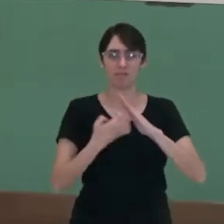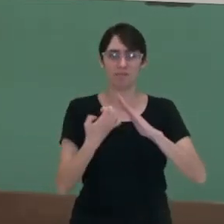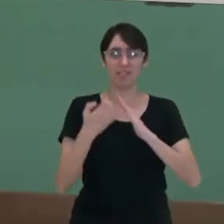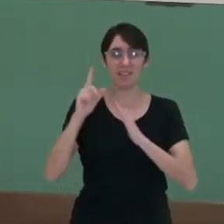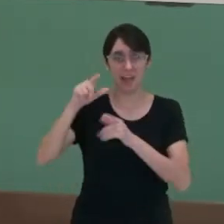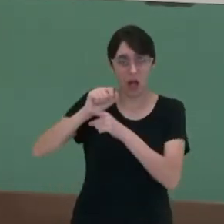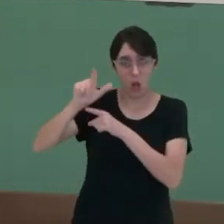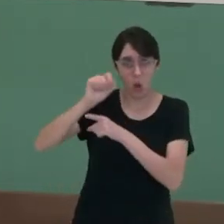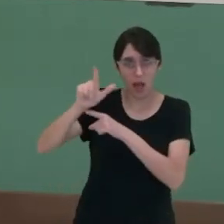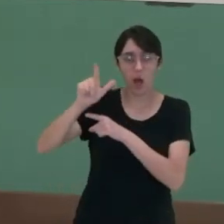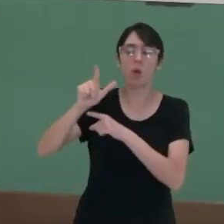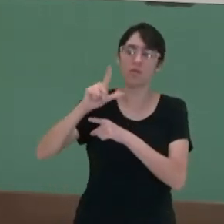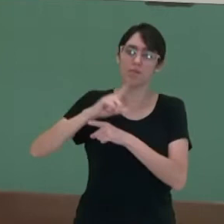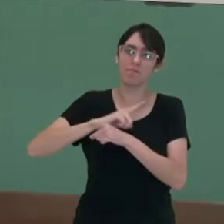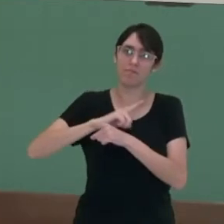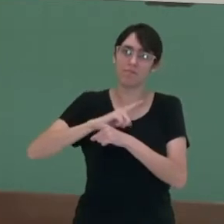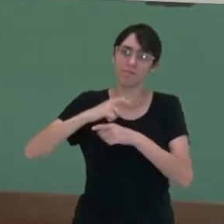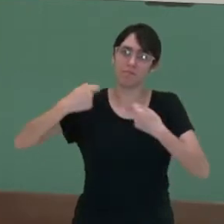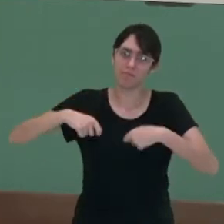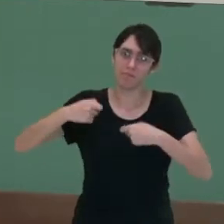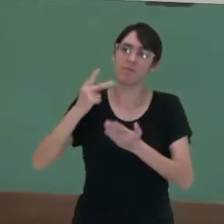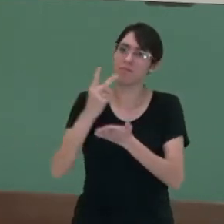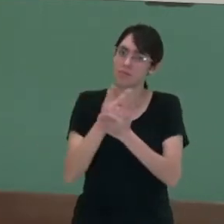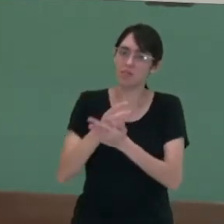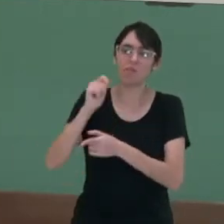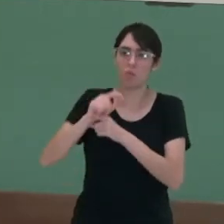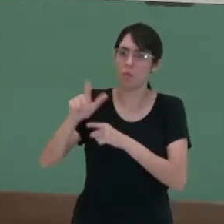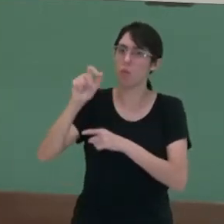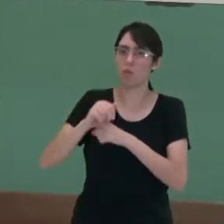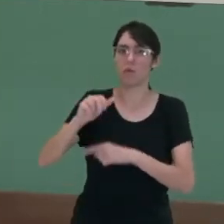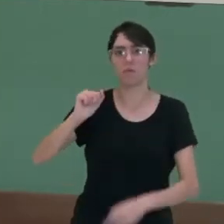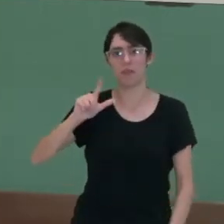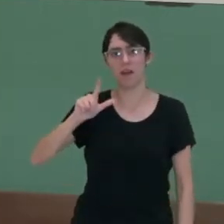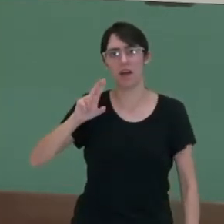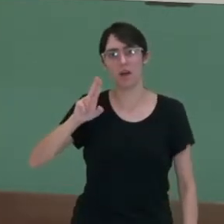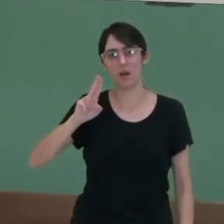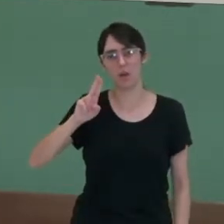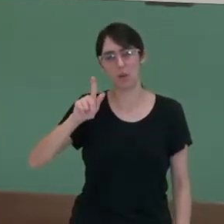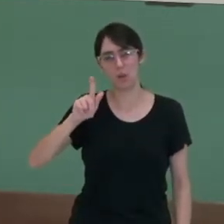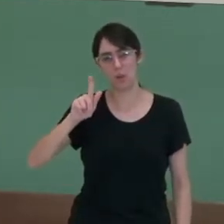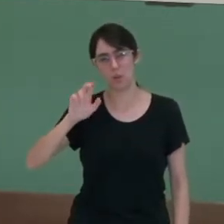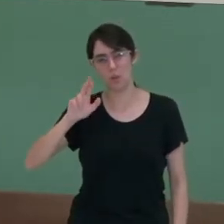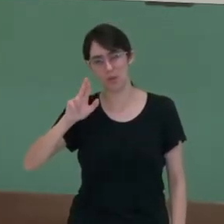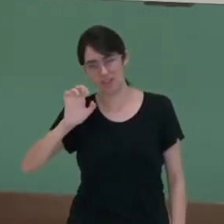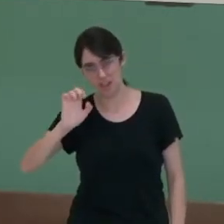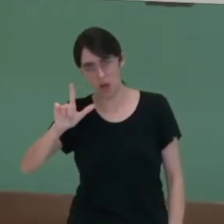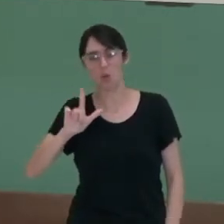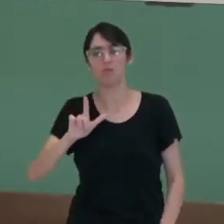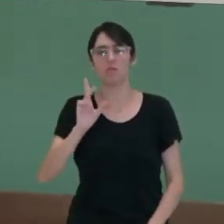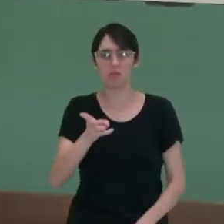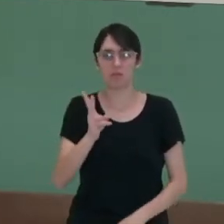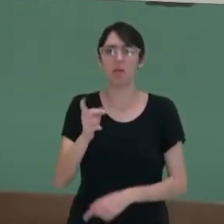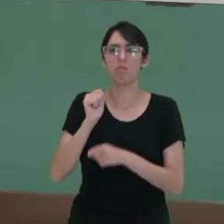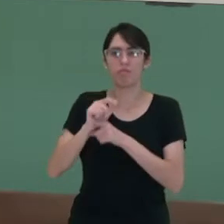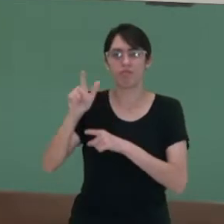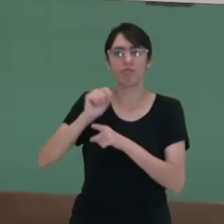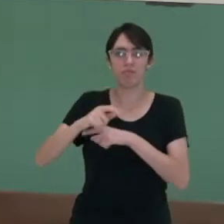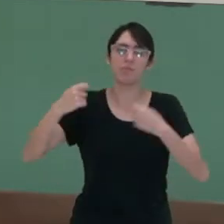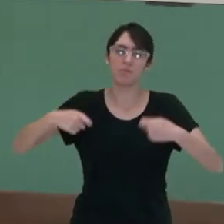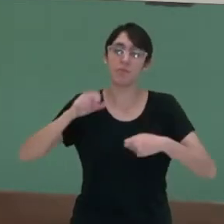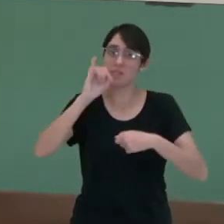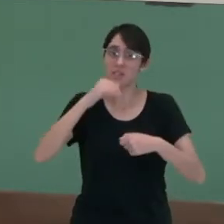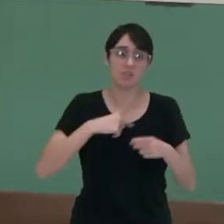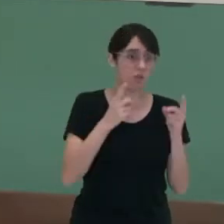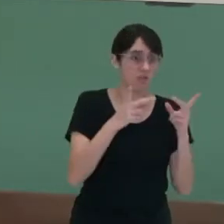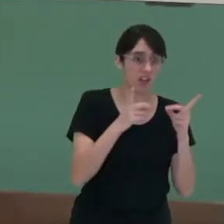aluguel vai continuar correndo, você estando atendendo o público, fabricando a sua mercadoria ou não. Esse é um